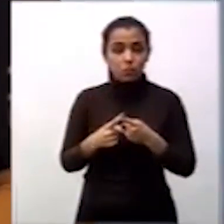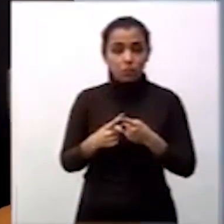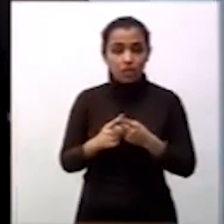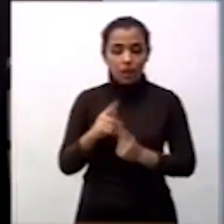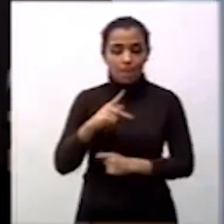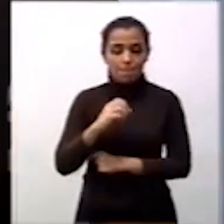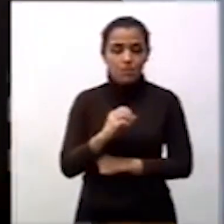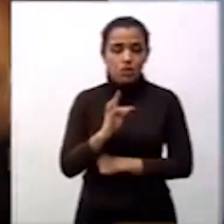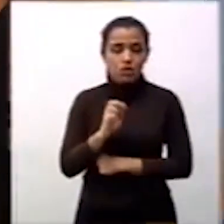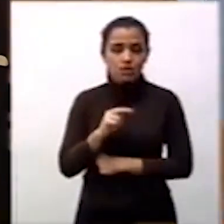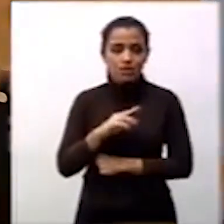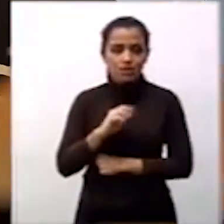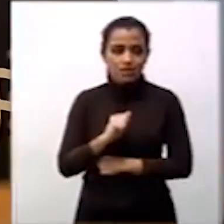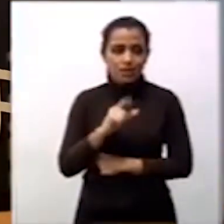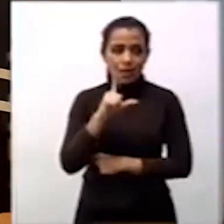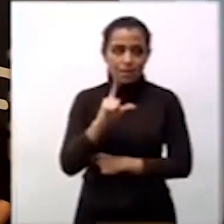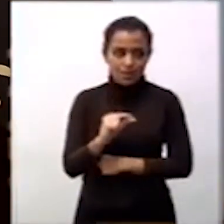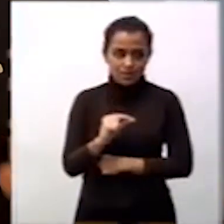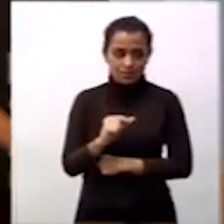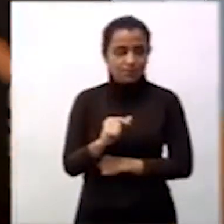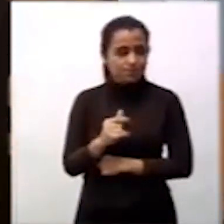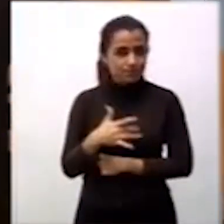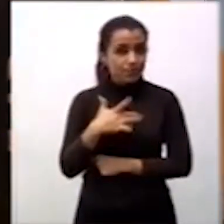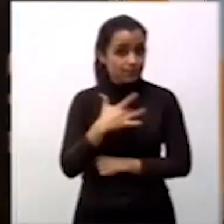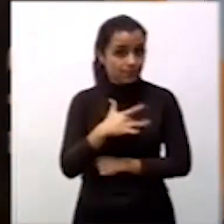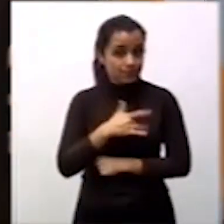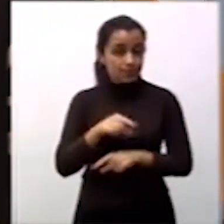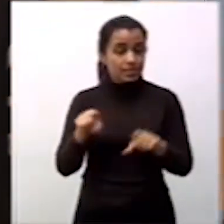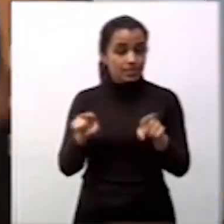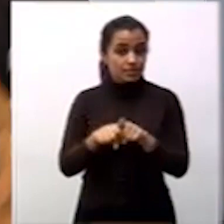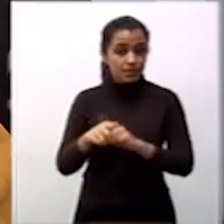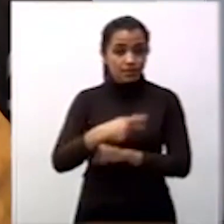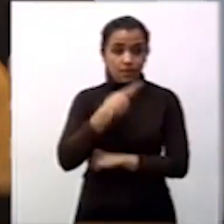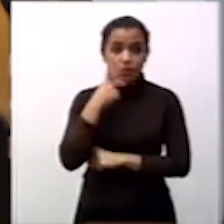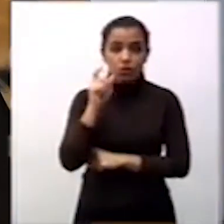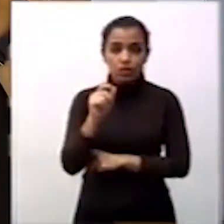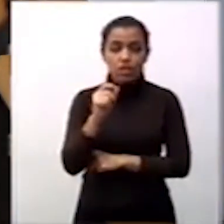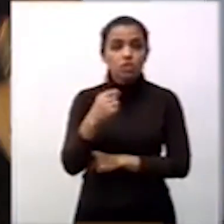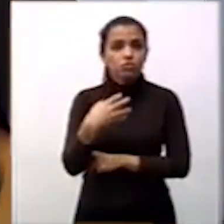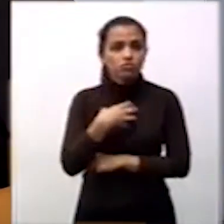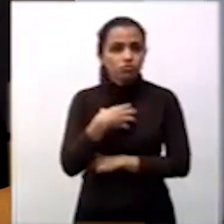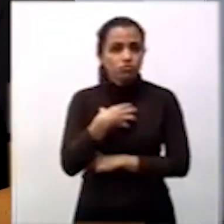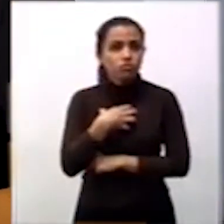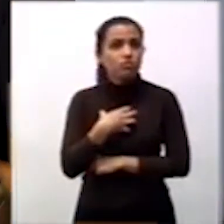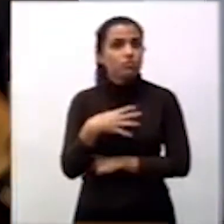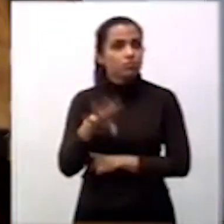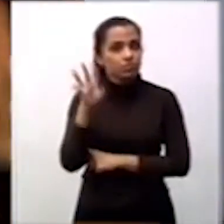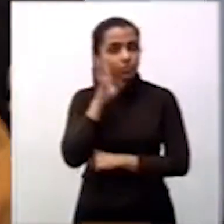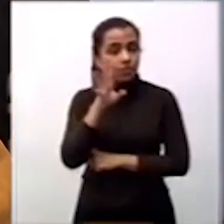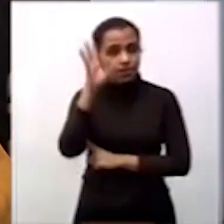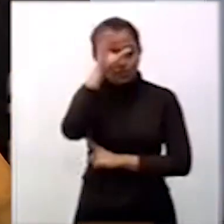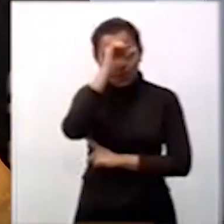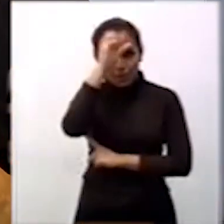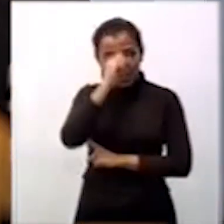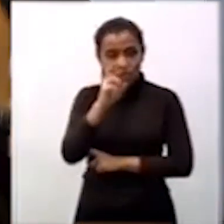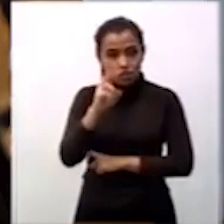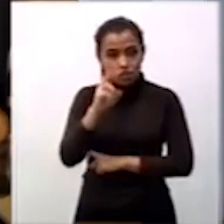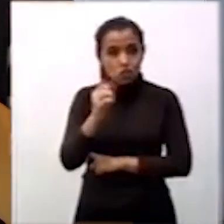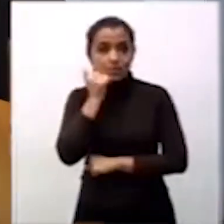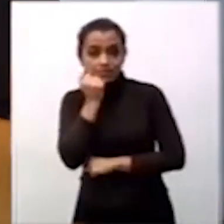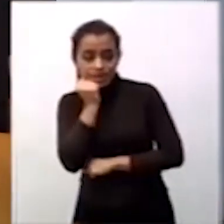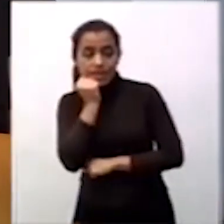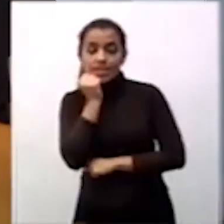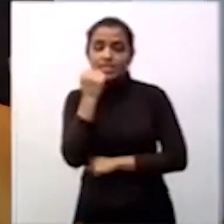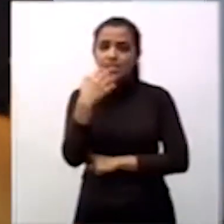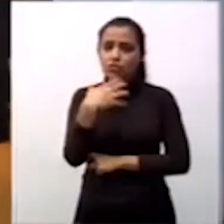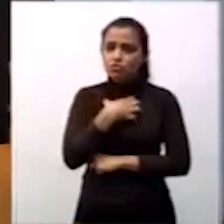acaba pagando menos também. Também vale a pena dizer que uma boa maneira de aprender bastante sobre ciência e sobre o